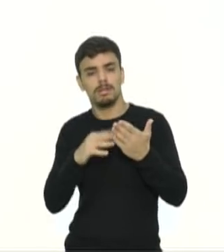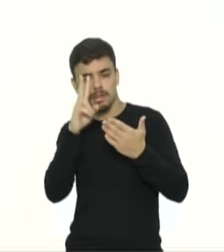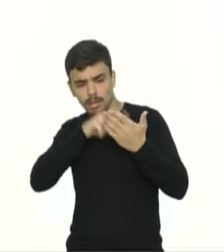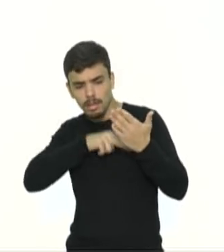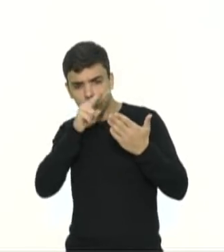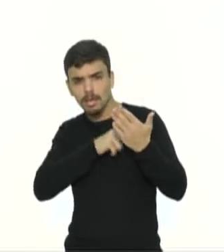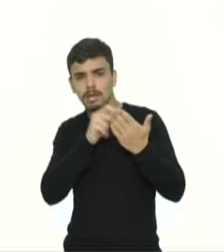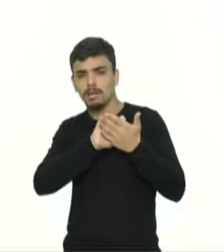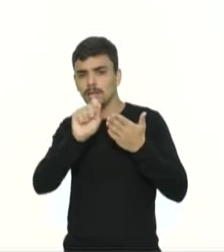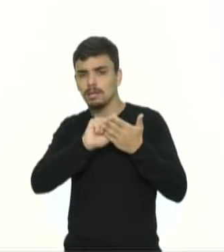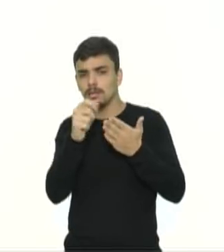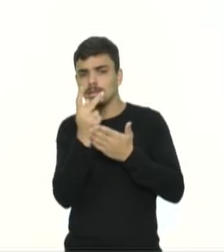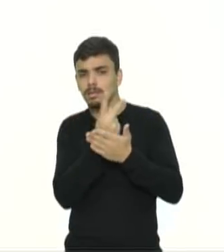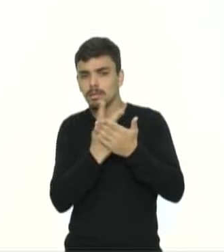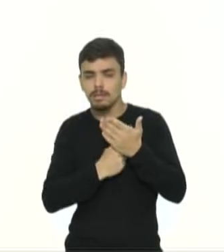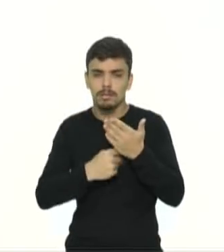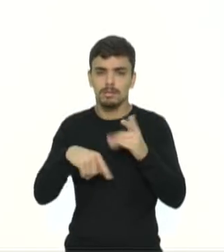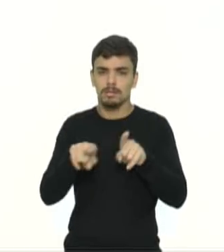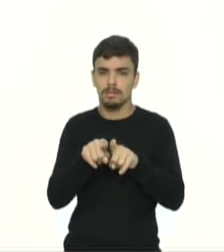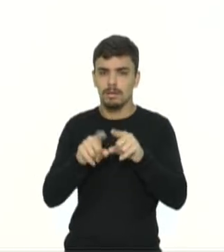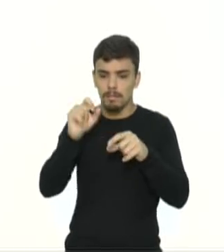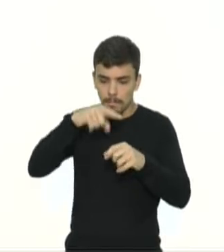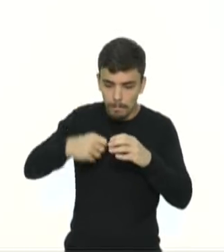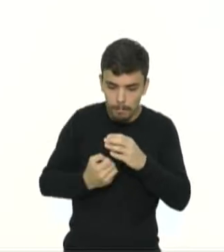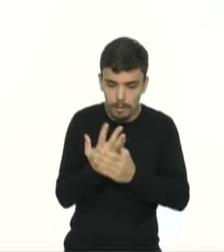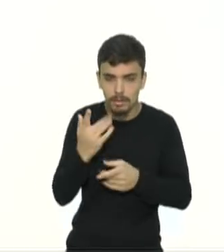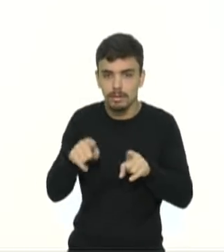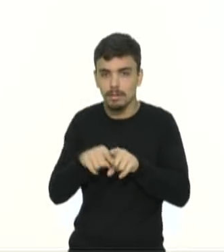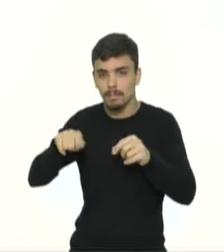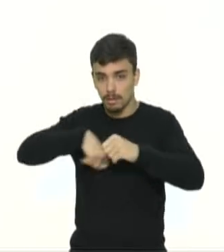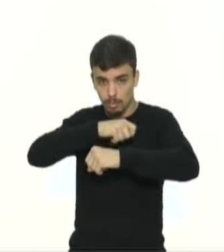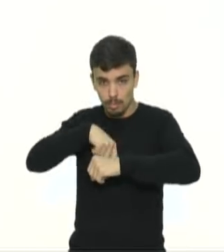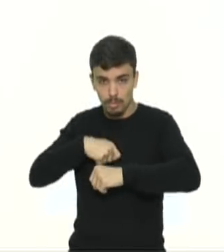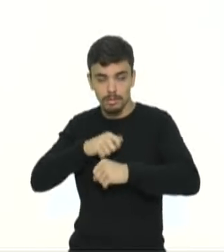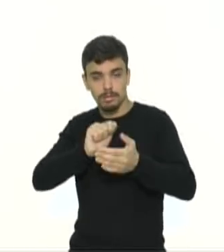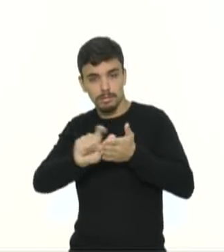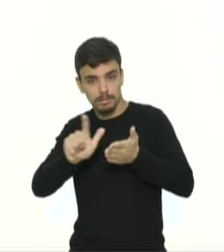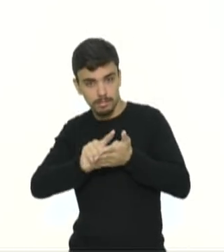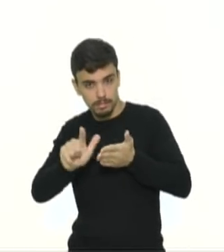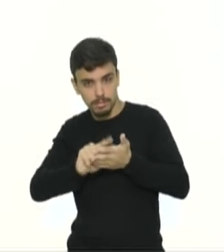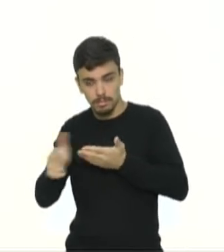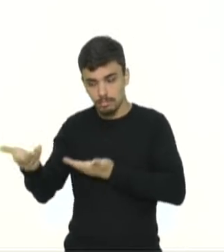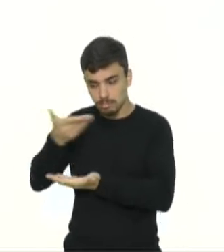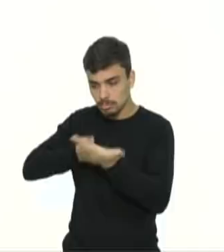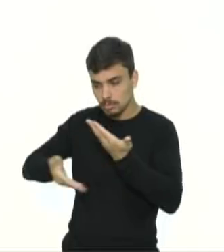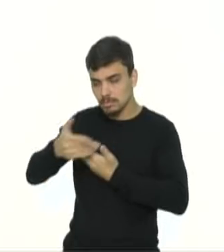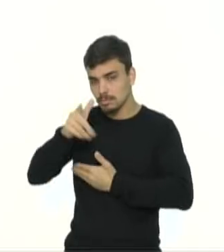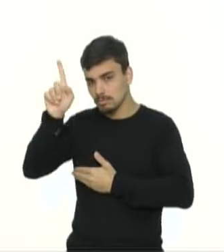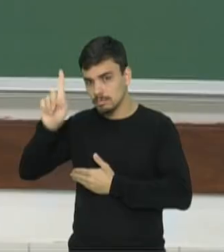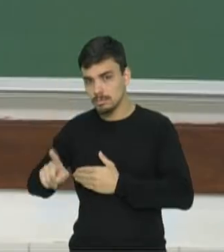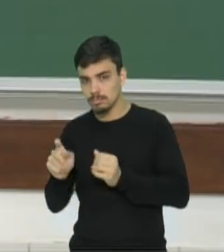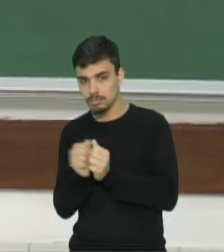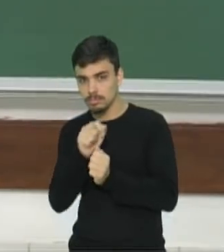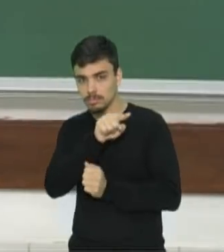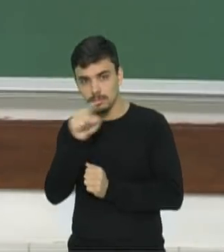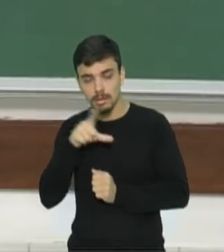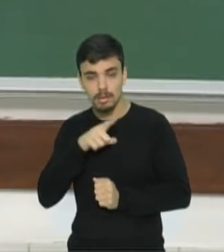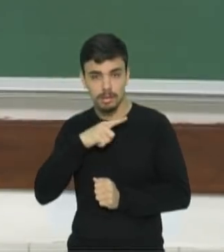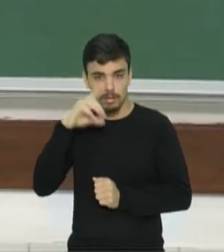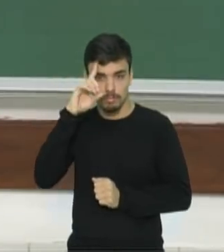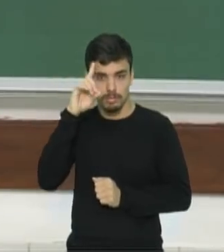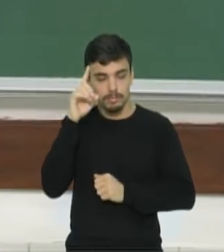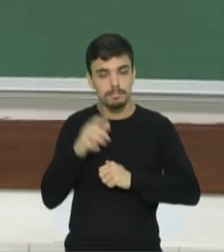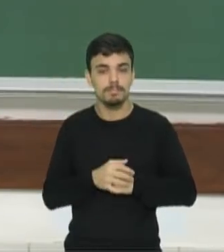leia, escreva, desenhe, plante, cozinhe, limpe, converse com quem está ao seu lado. Tenha uma rotina.